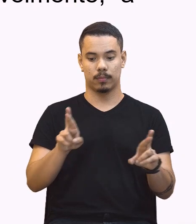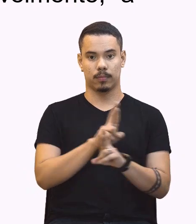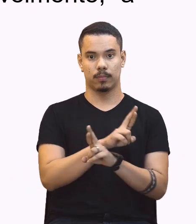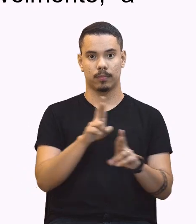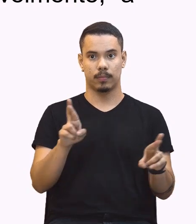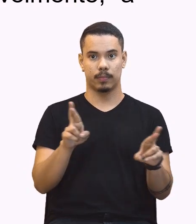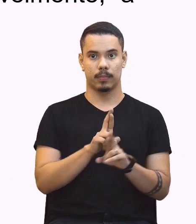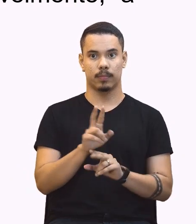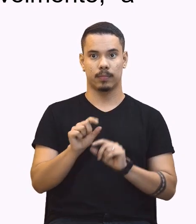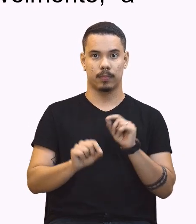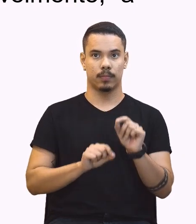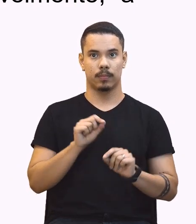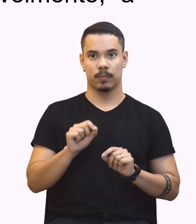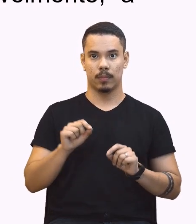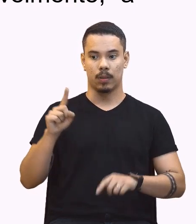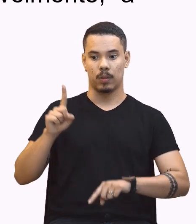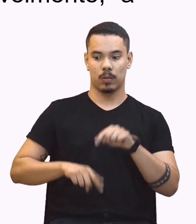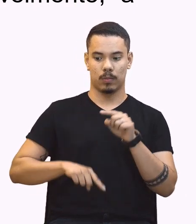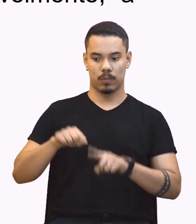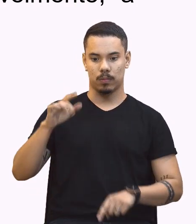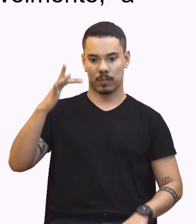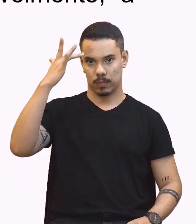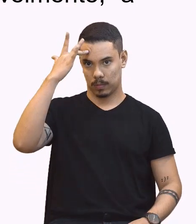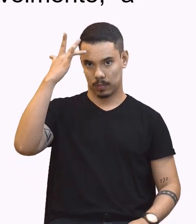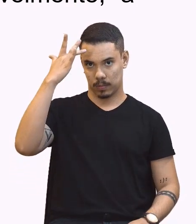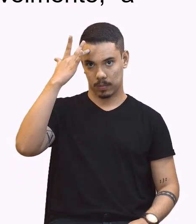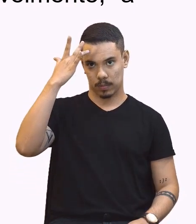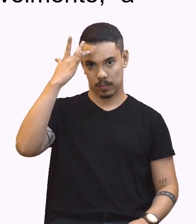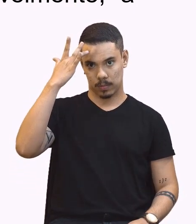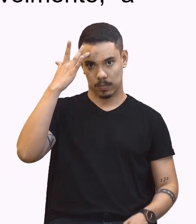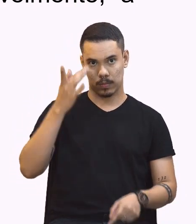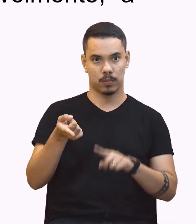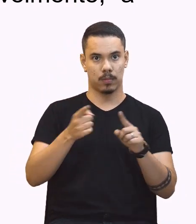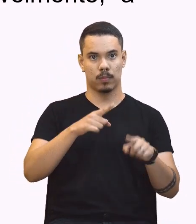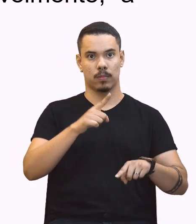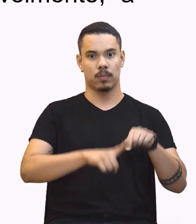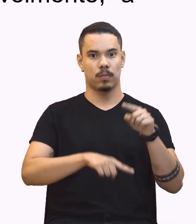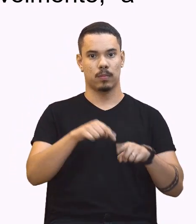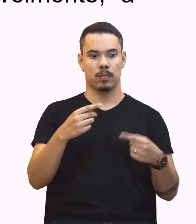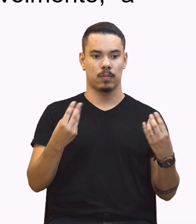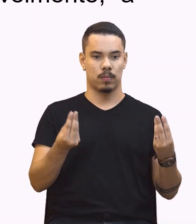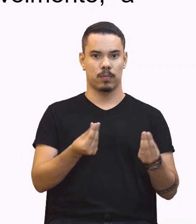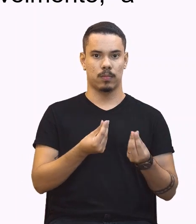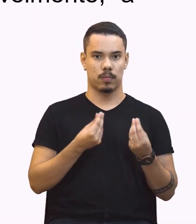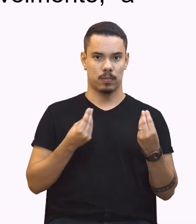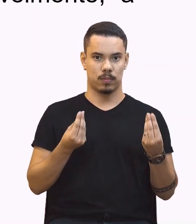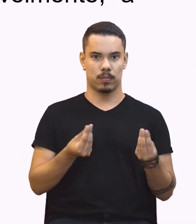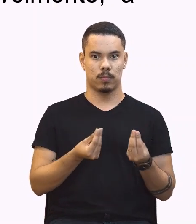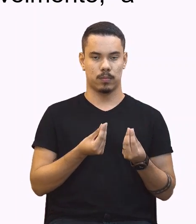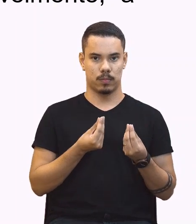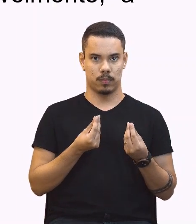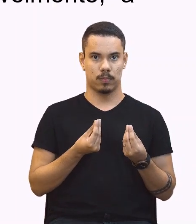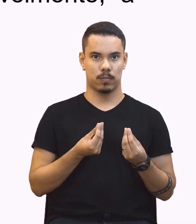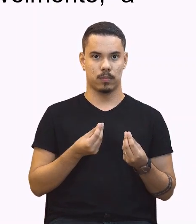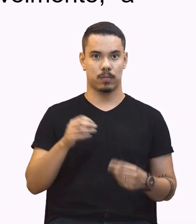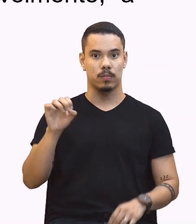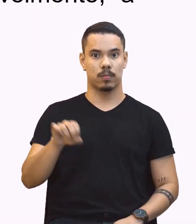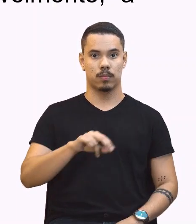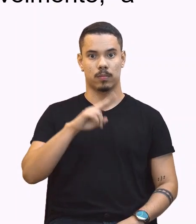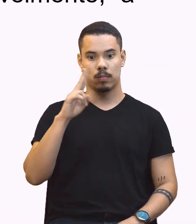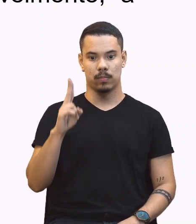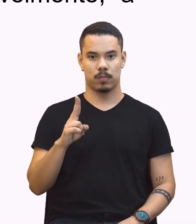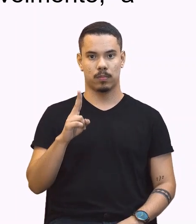entre objeto racional e objeto sensível, ou objeto